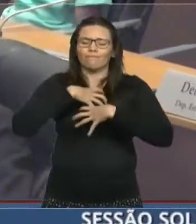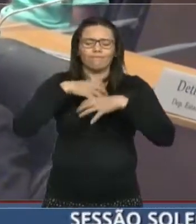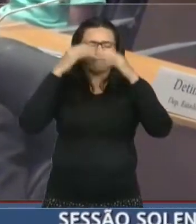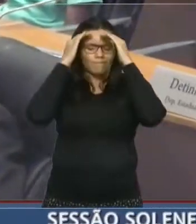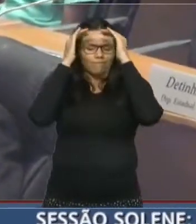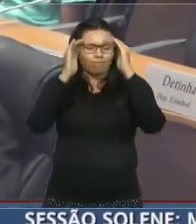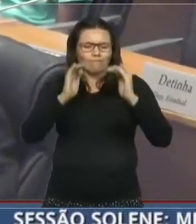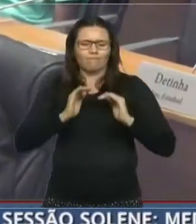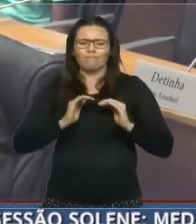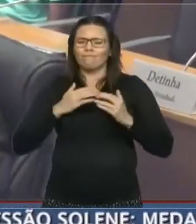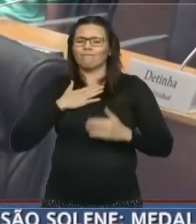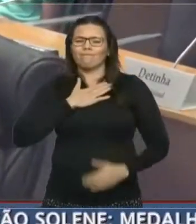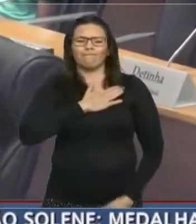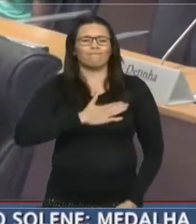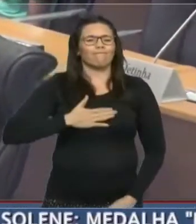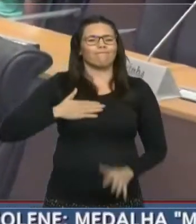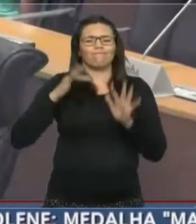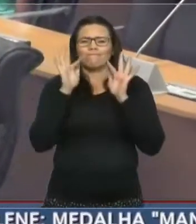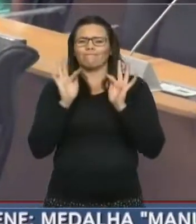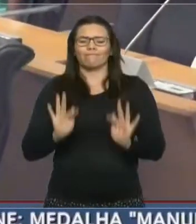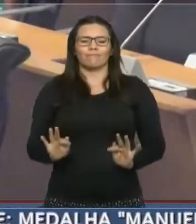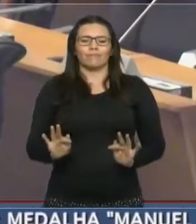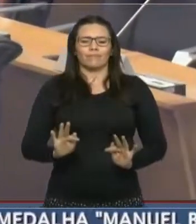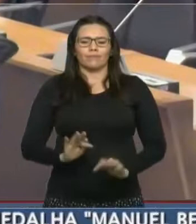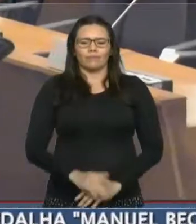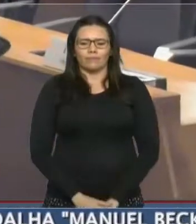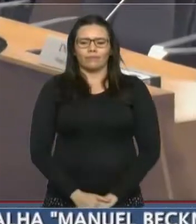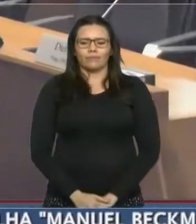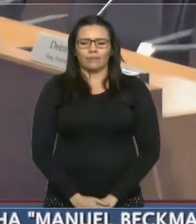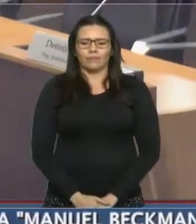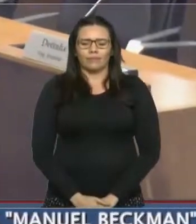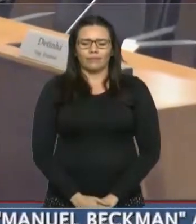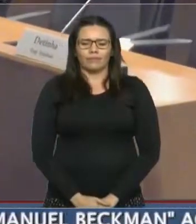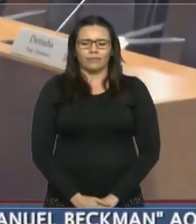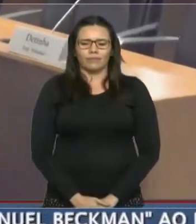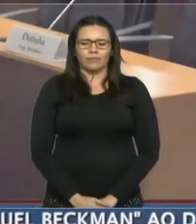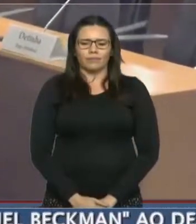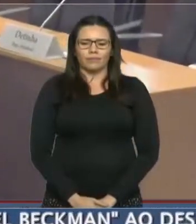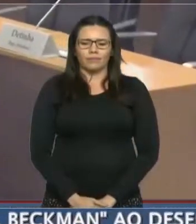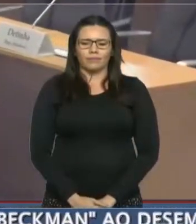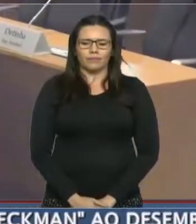satisfeito, claro, e